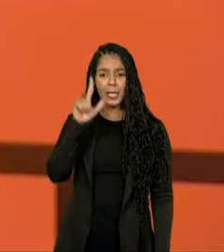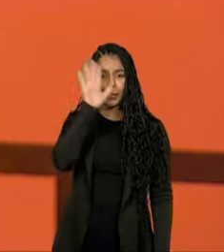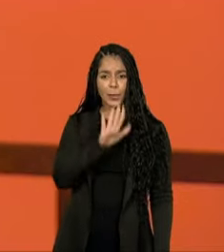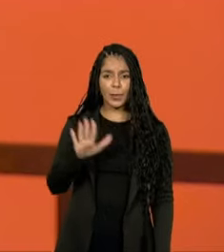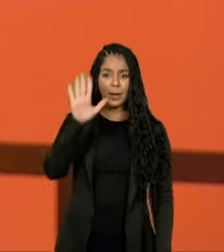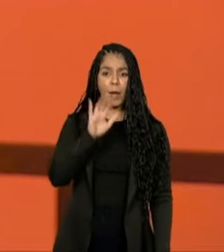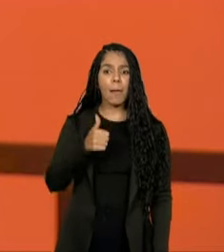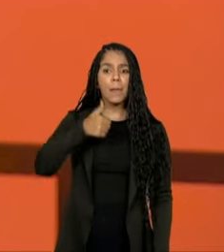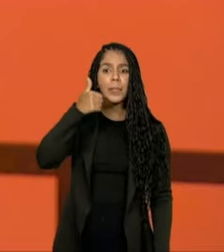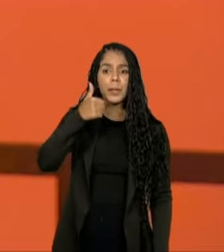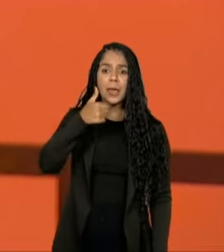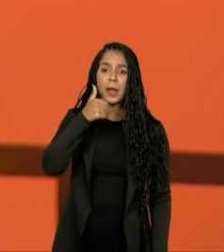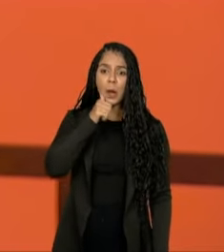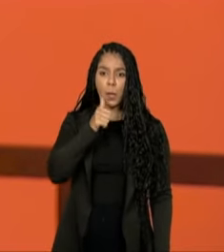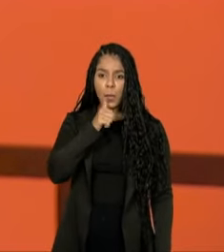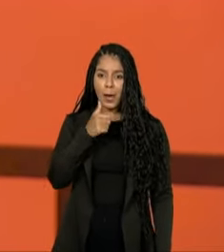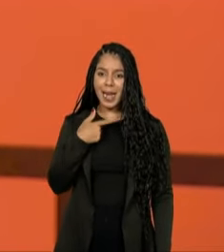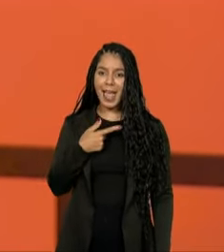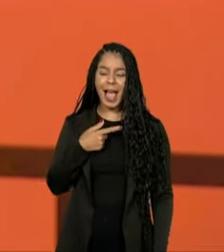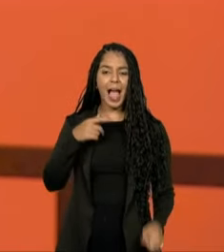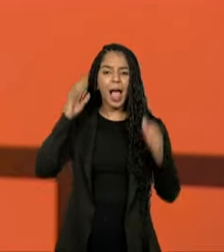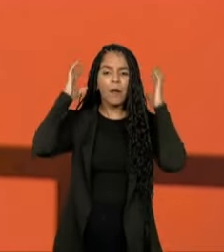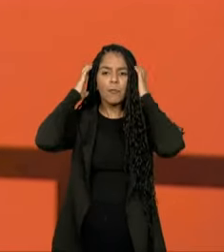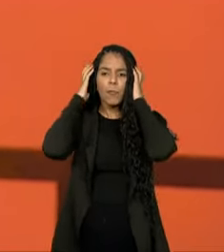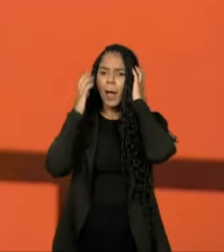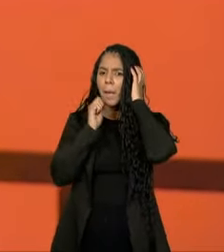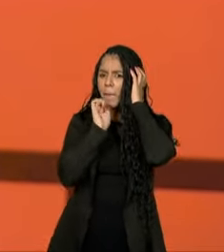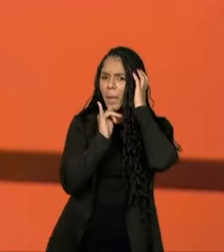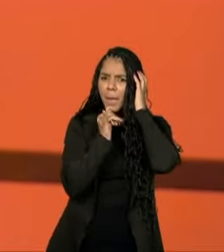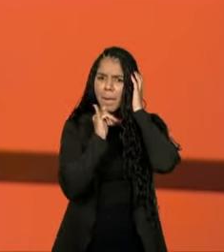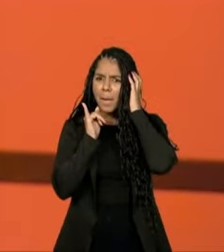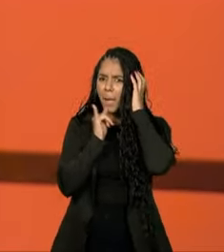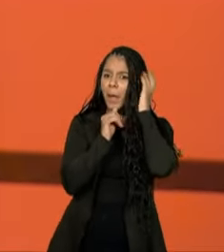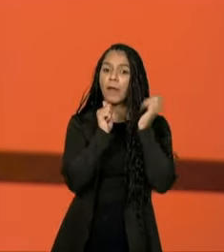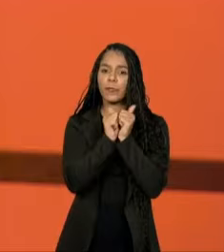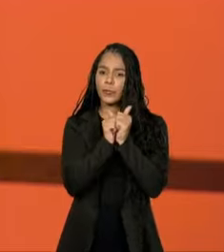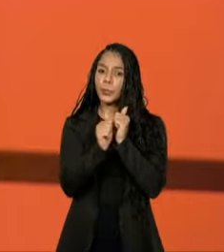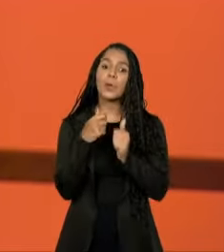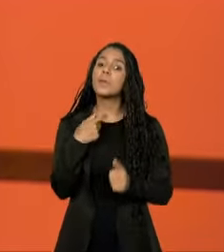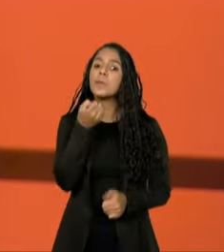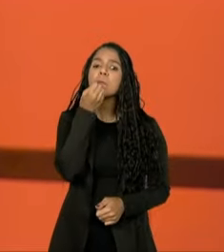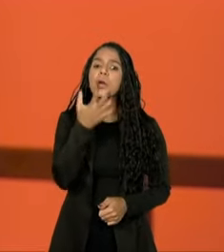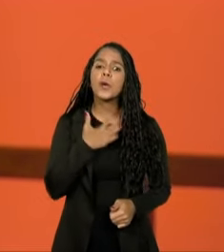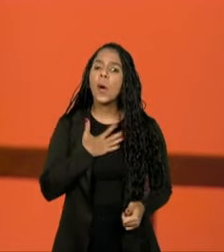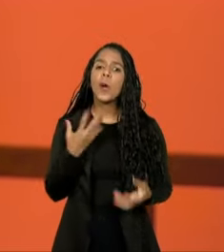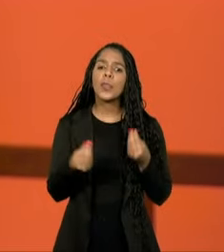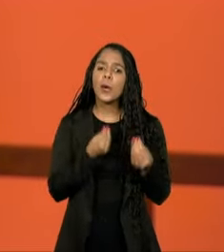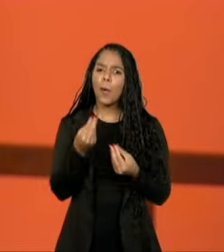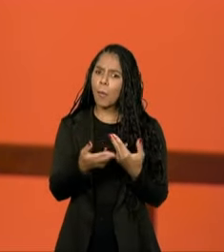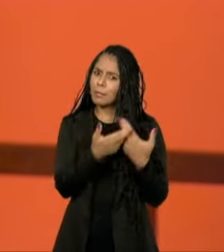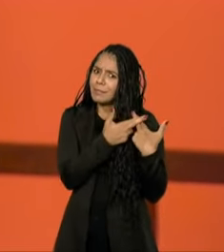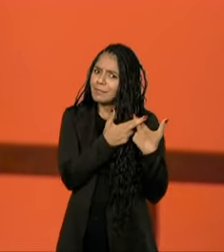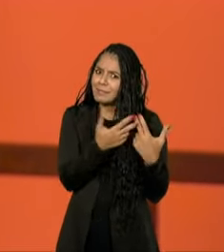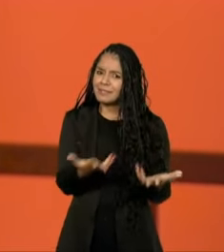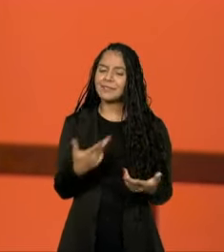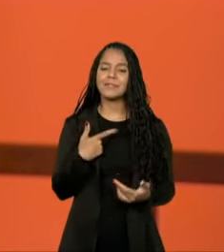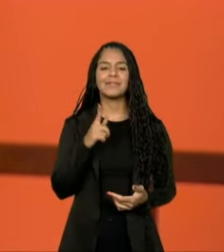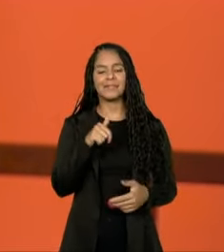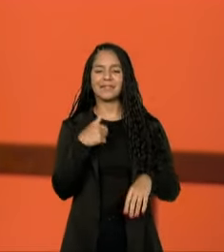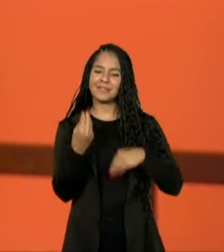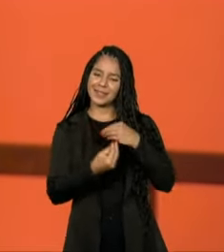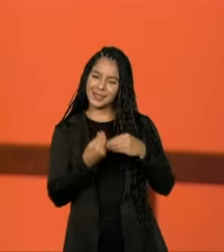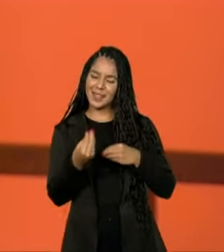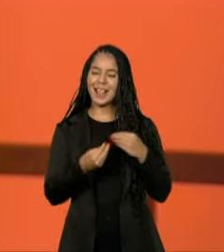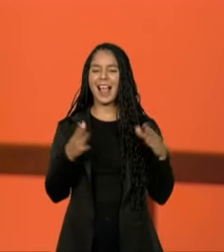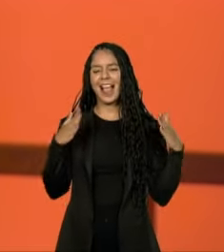isso? É isso. Que responsa, né? Que responsa. Me conta como é que tá essa sensação pra você. Tá assim, um misto, né, de